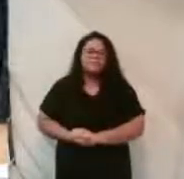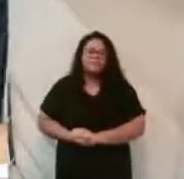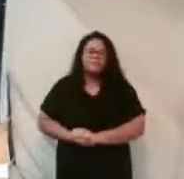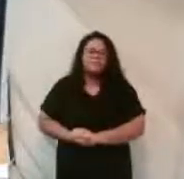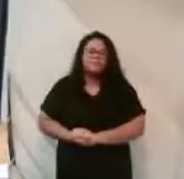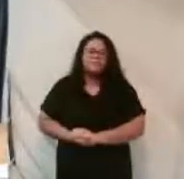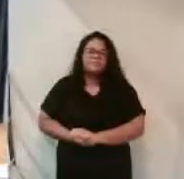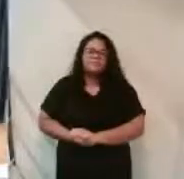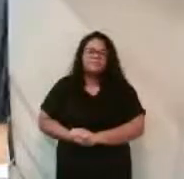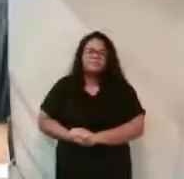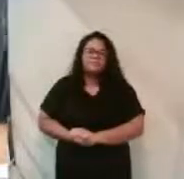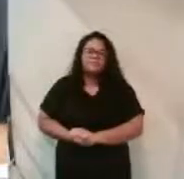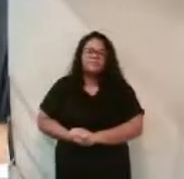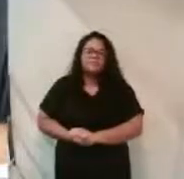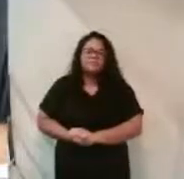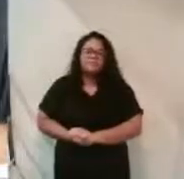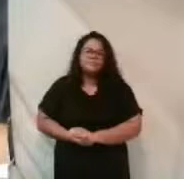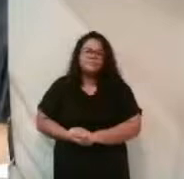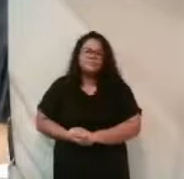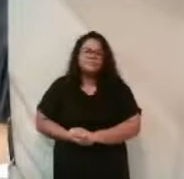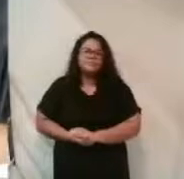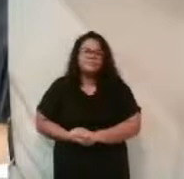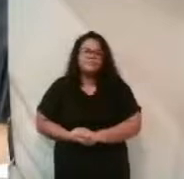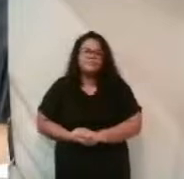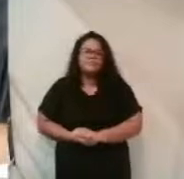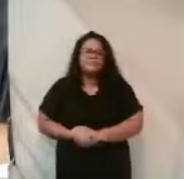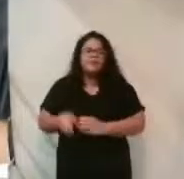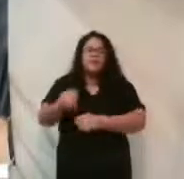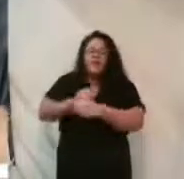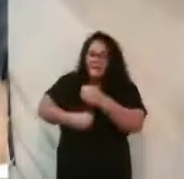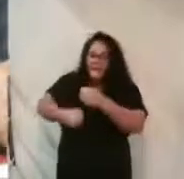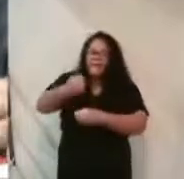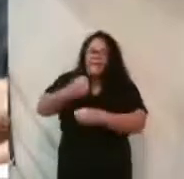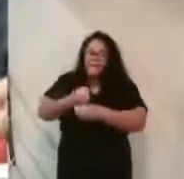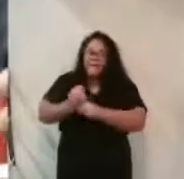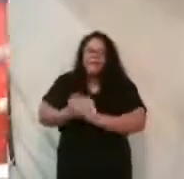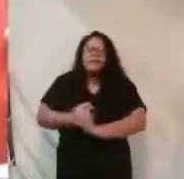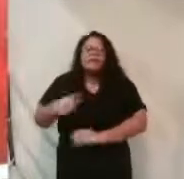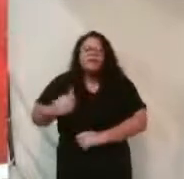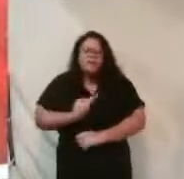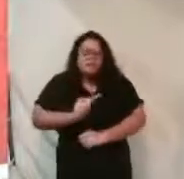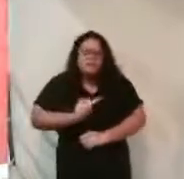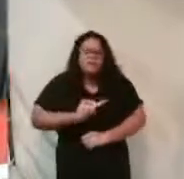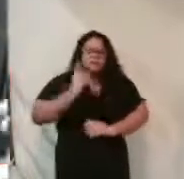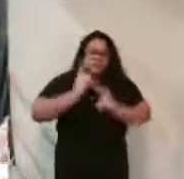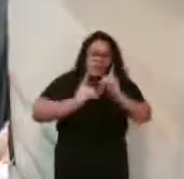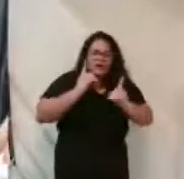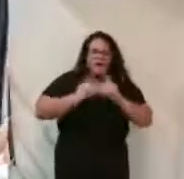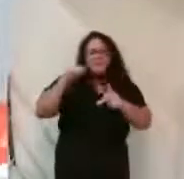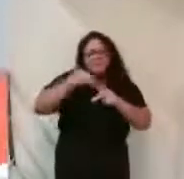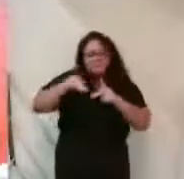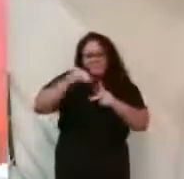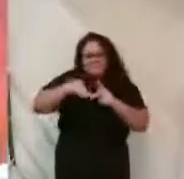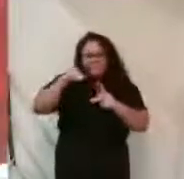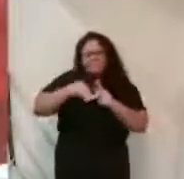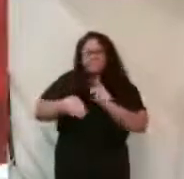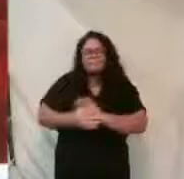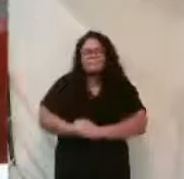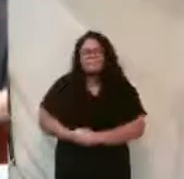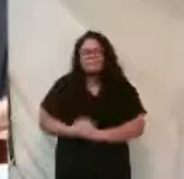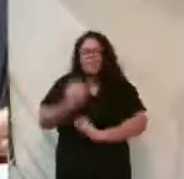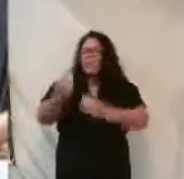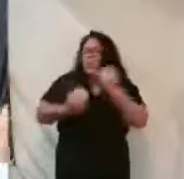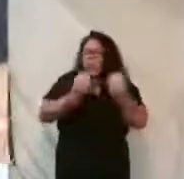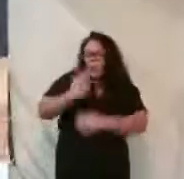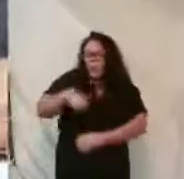a gente procurou o Ministério Público, conversamos sobre essa possibilidade e ela existiu e hoje está válida até o dia 26 de outubro, agora.